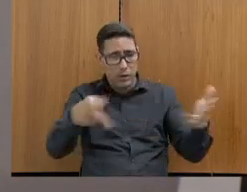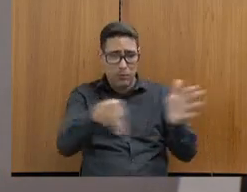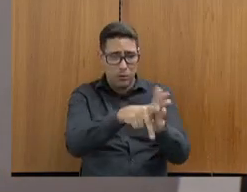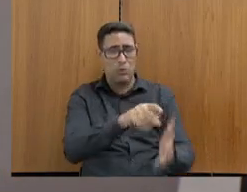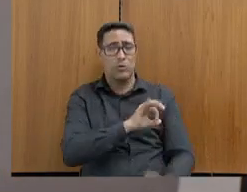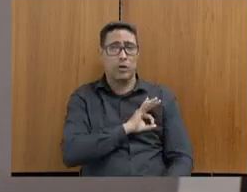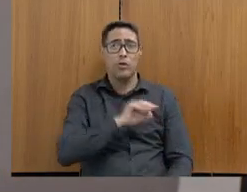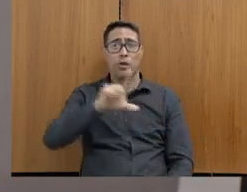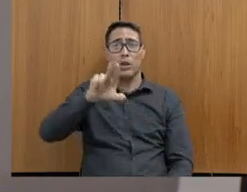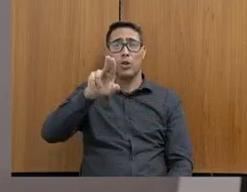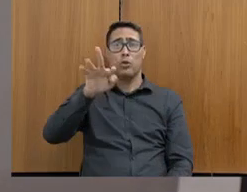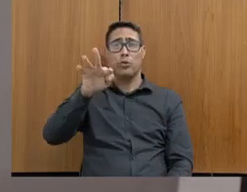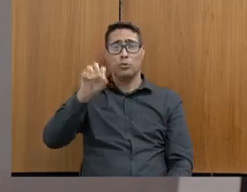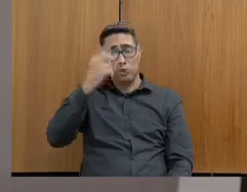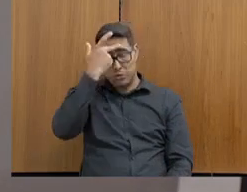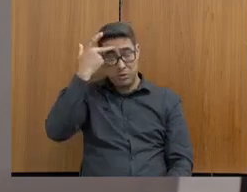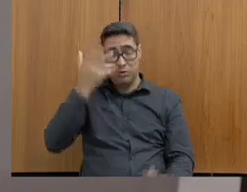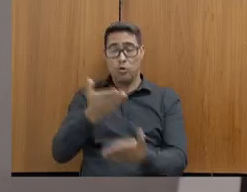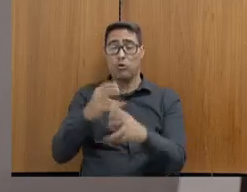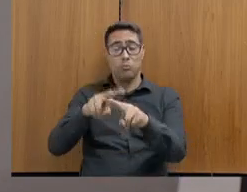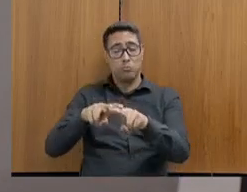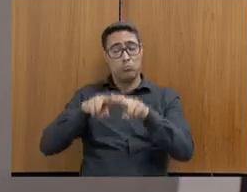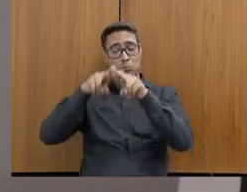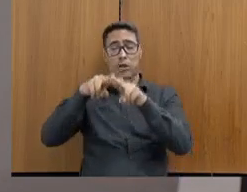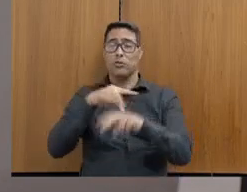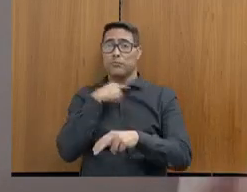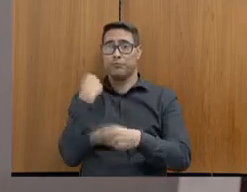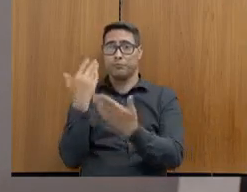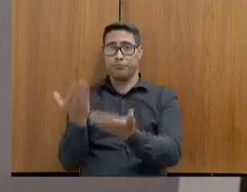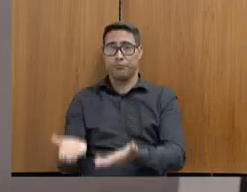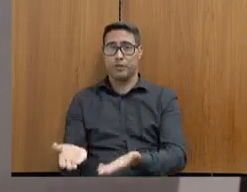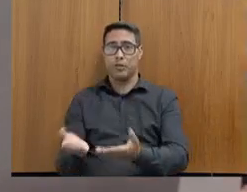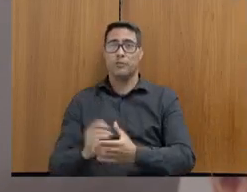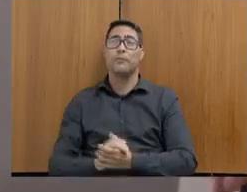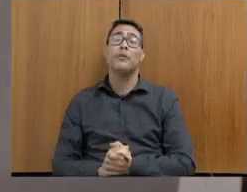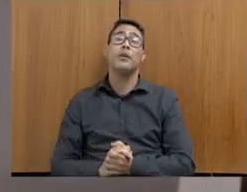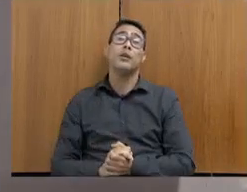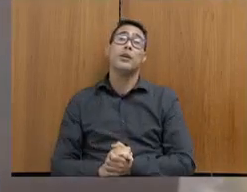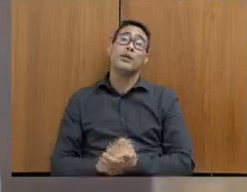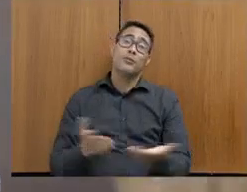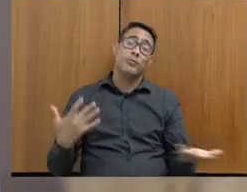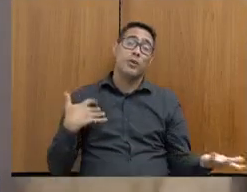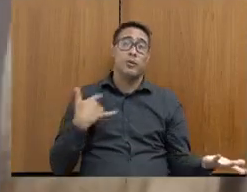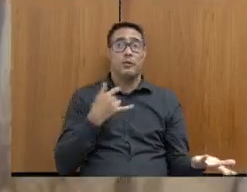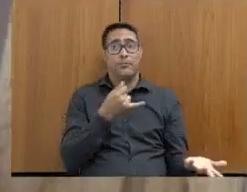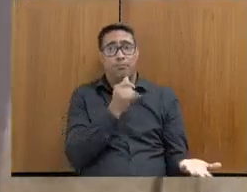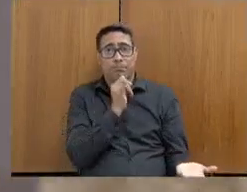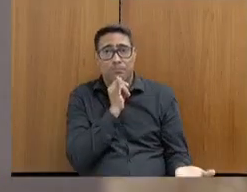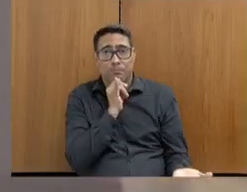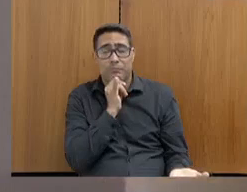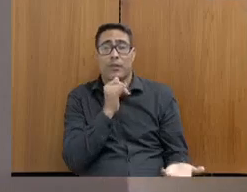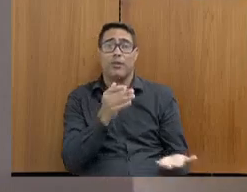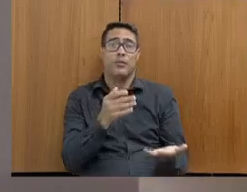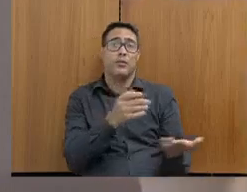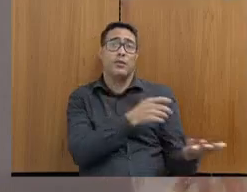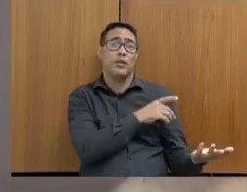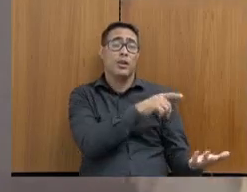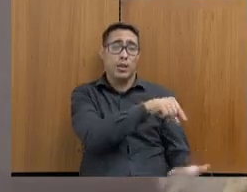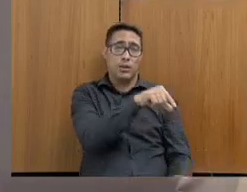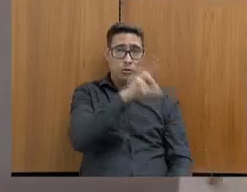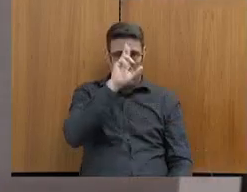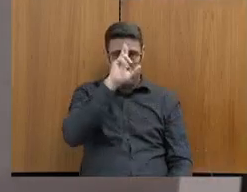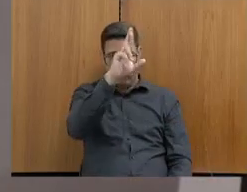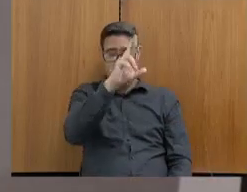perdas que são irreparáveis entretanto né infelizmente está aqui né o nosso diretor do Hospital da Polícia Civil